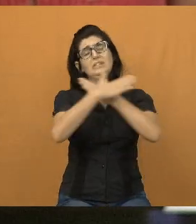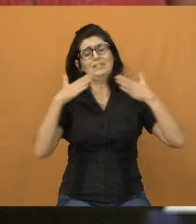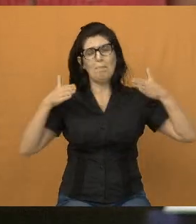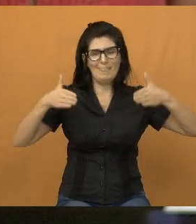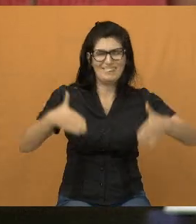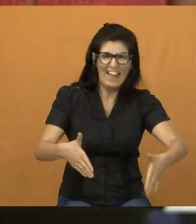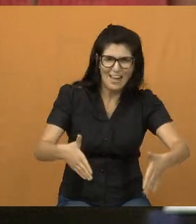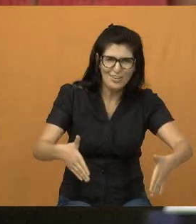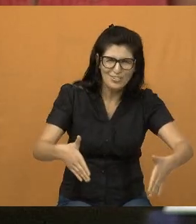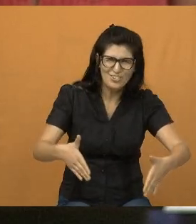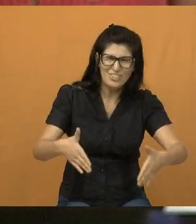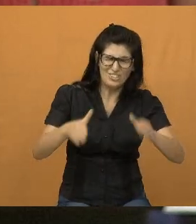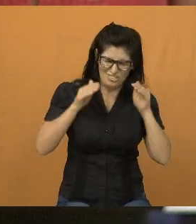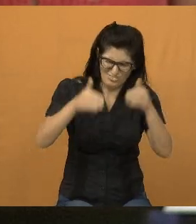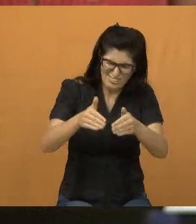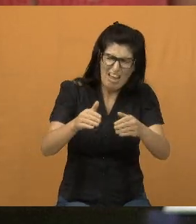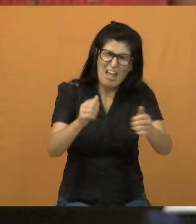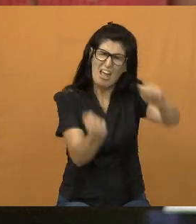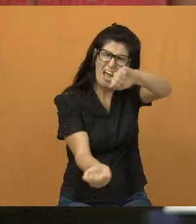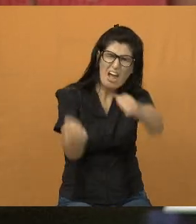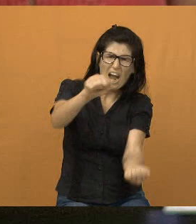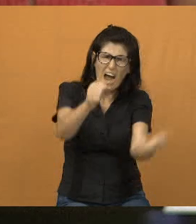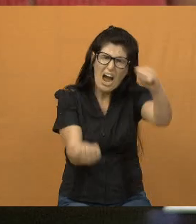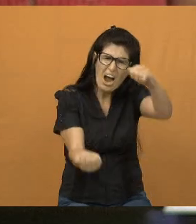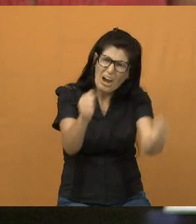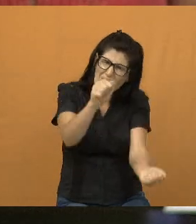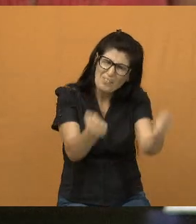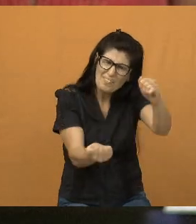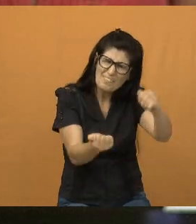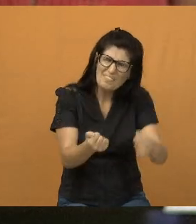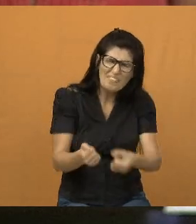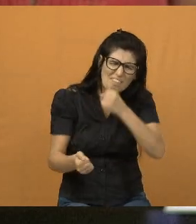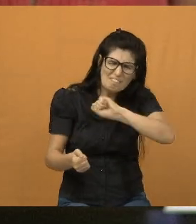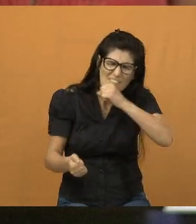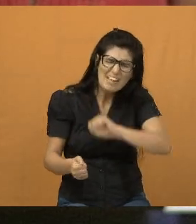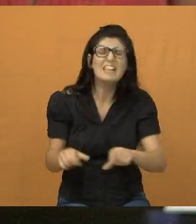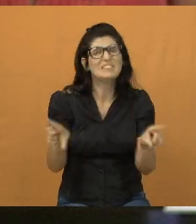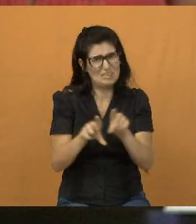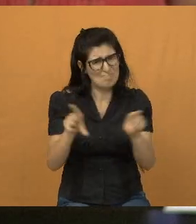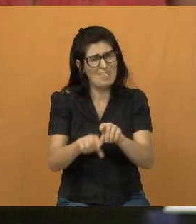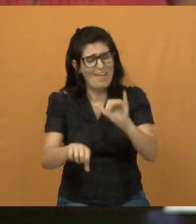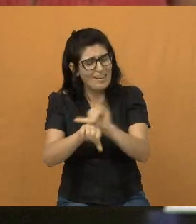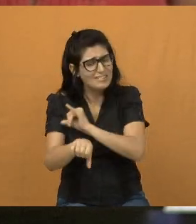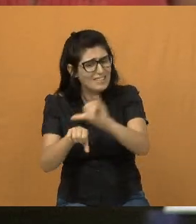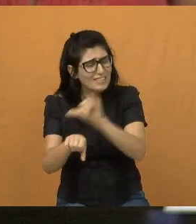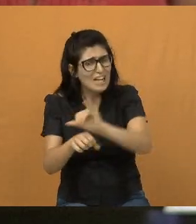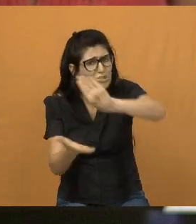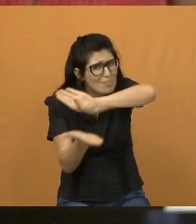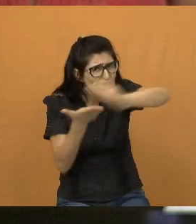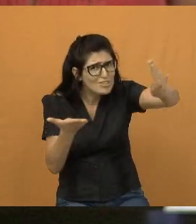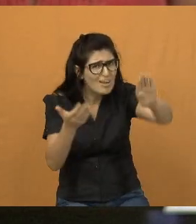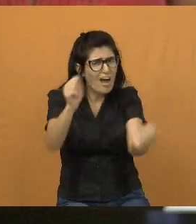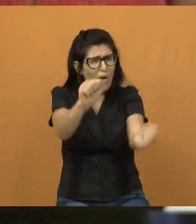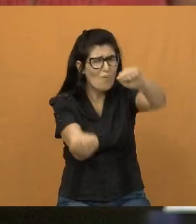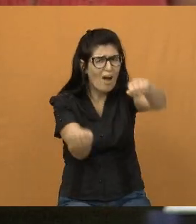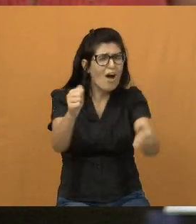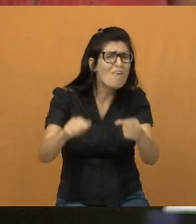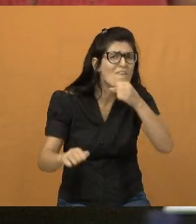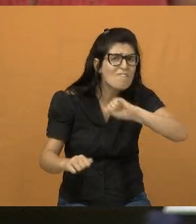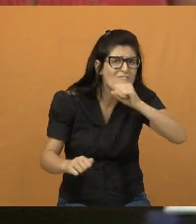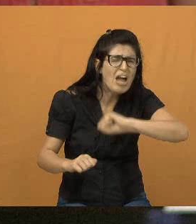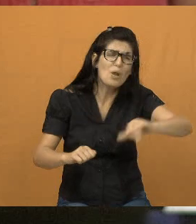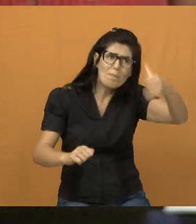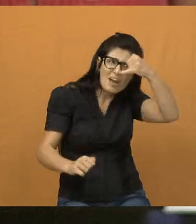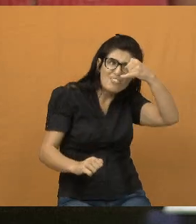Imagina, tem centenas de automóveis lá. Também são regiões estratégicas, tratadas cada uma no seu tempo, dentro da